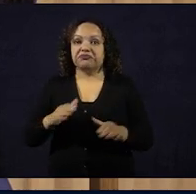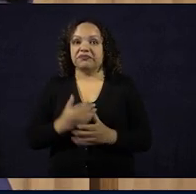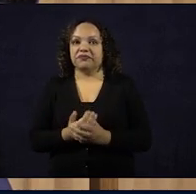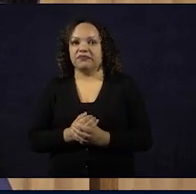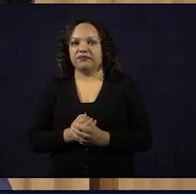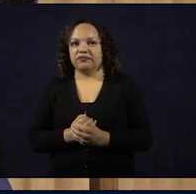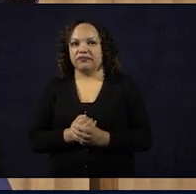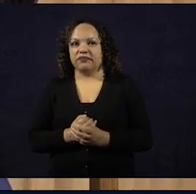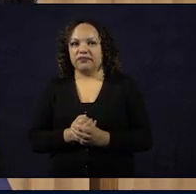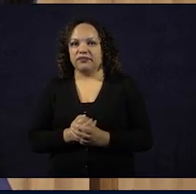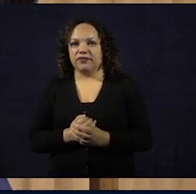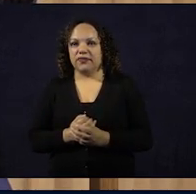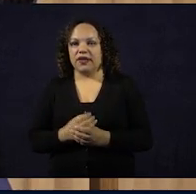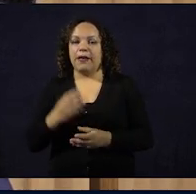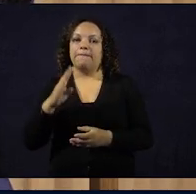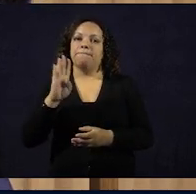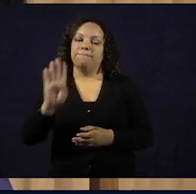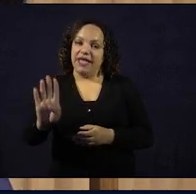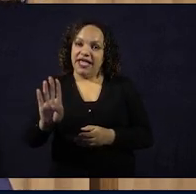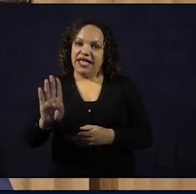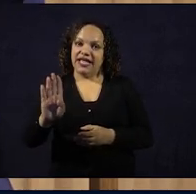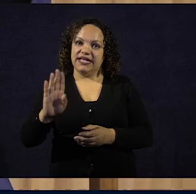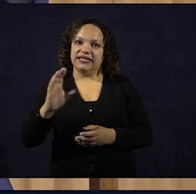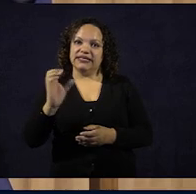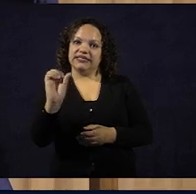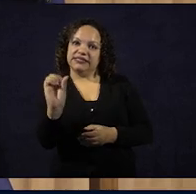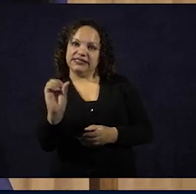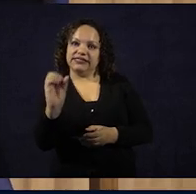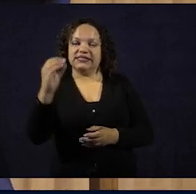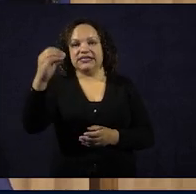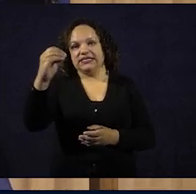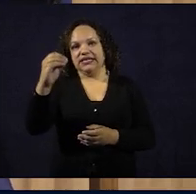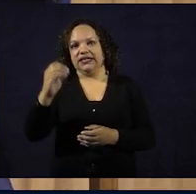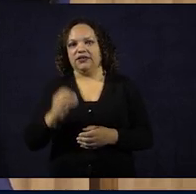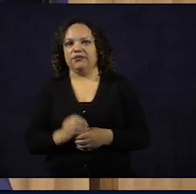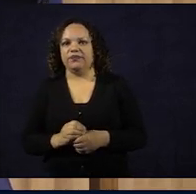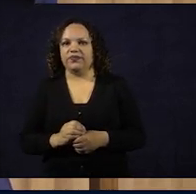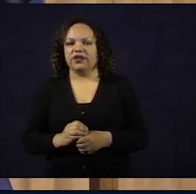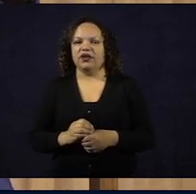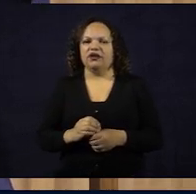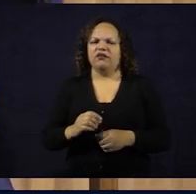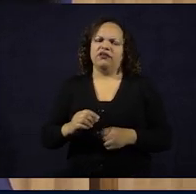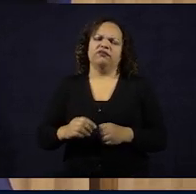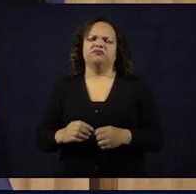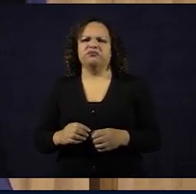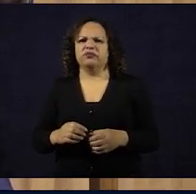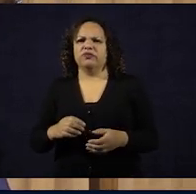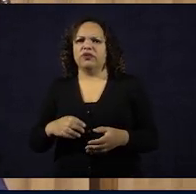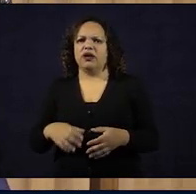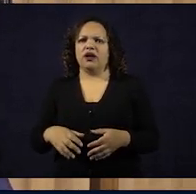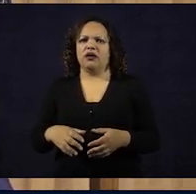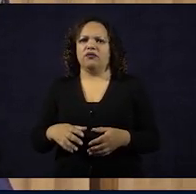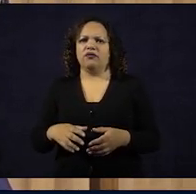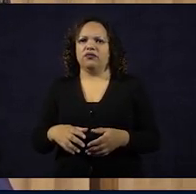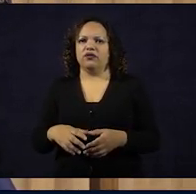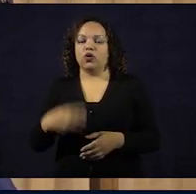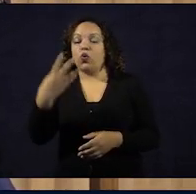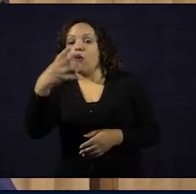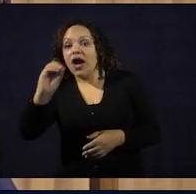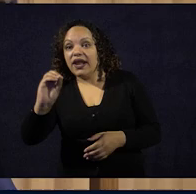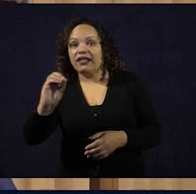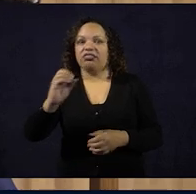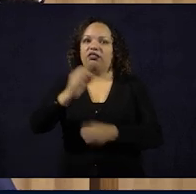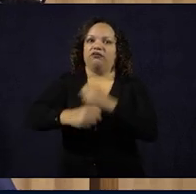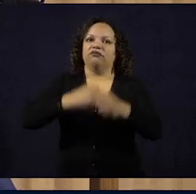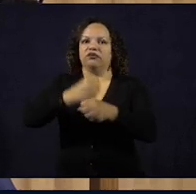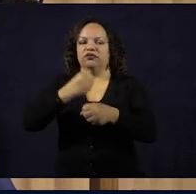é b60 convencimento em 2060 Portanto vamos arredondar aqui 40 anos